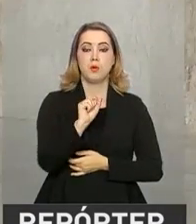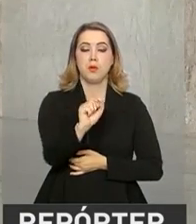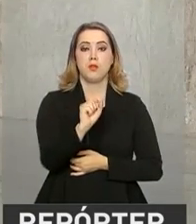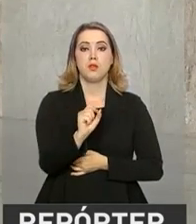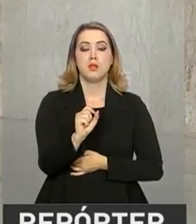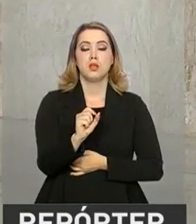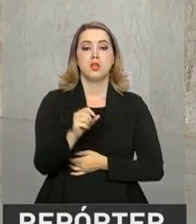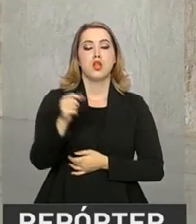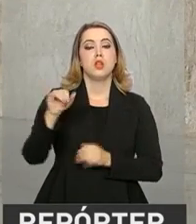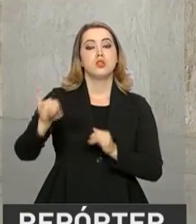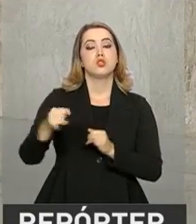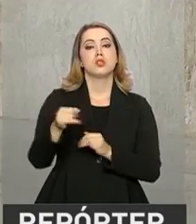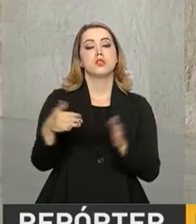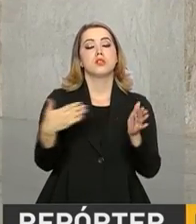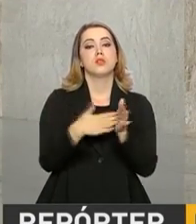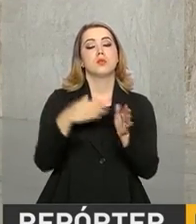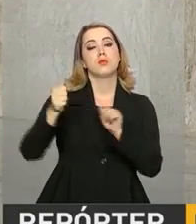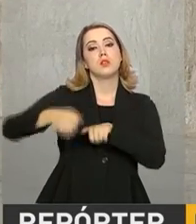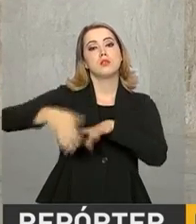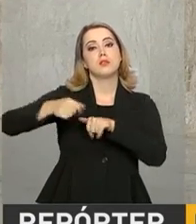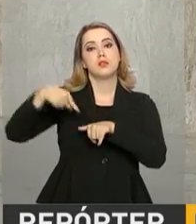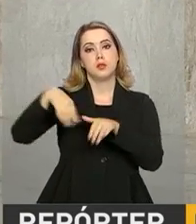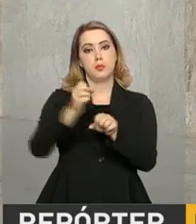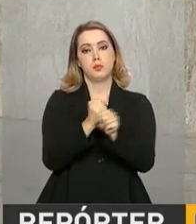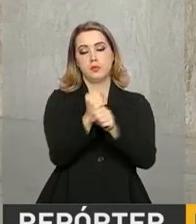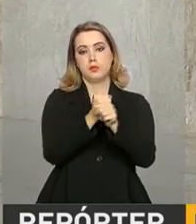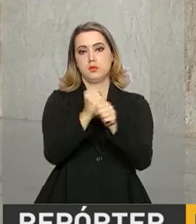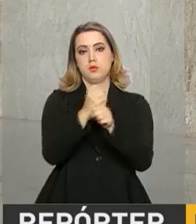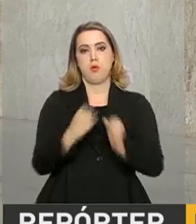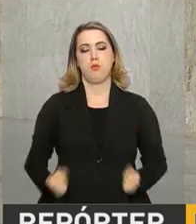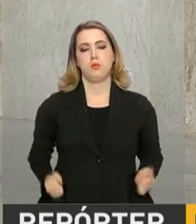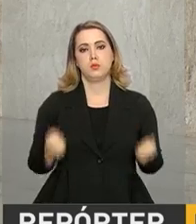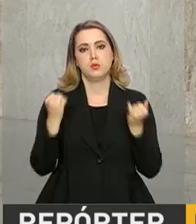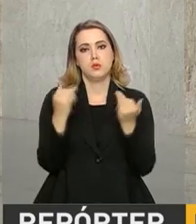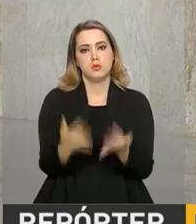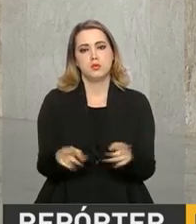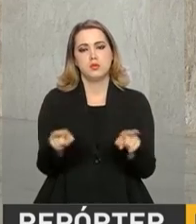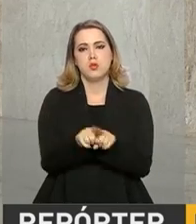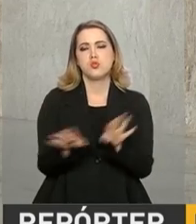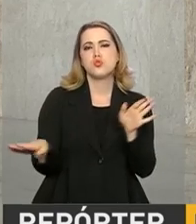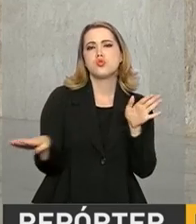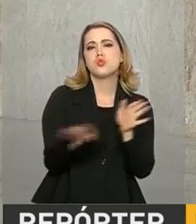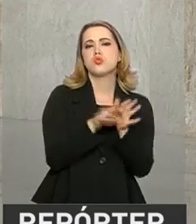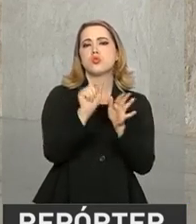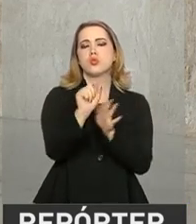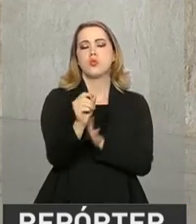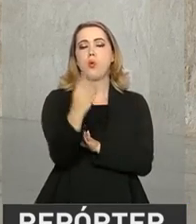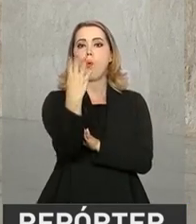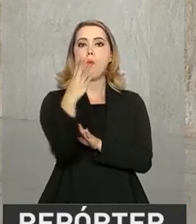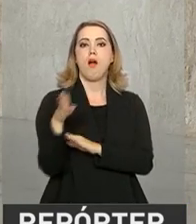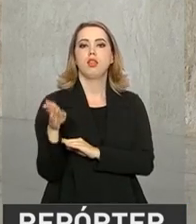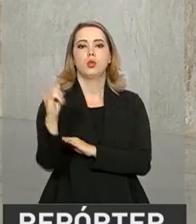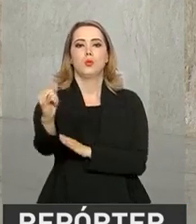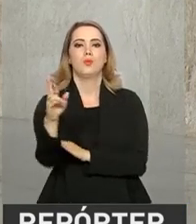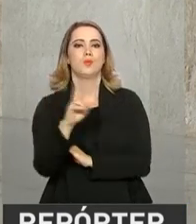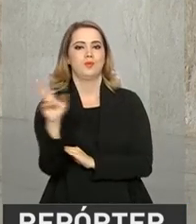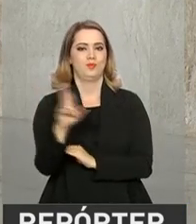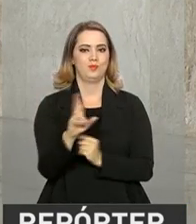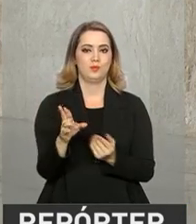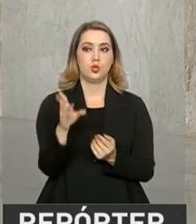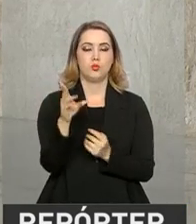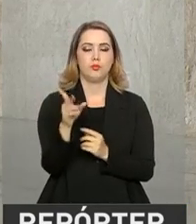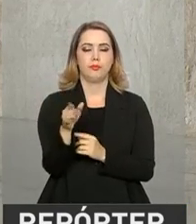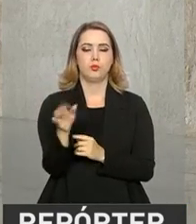janeiro e setembro deste ano, os gastos de turistas estrangeiros no Brasil chegou a aproximadamente 4 bilhões e 700 milhões